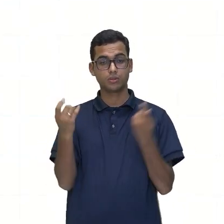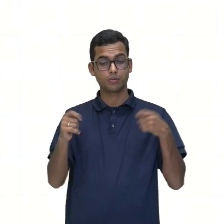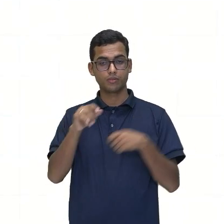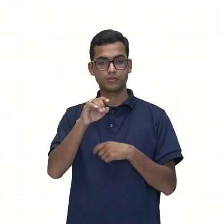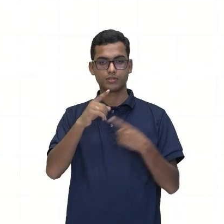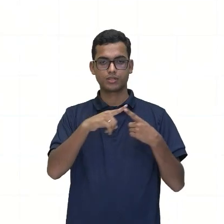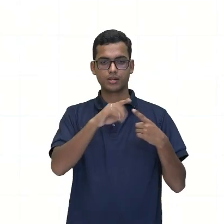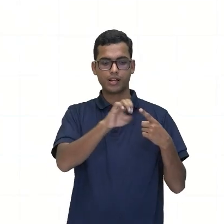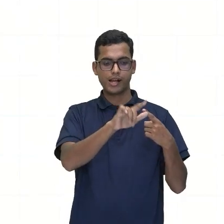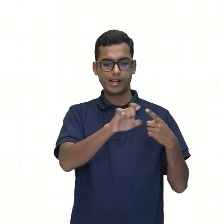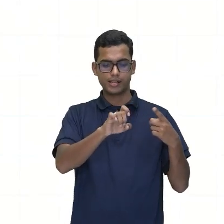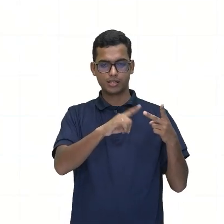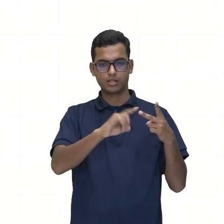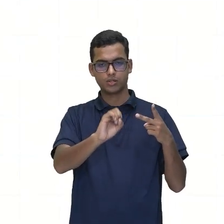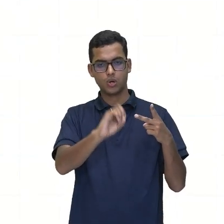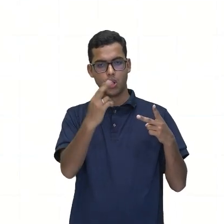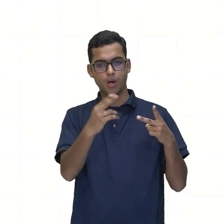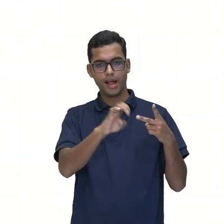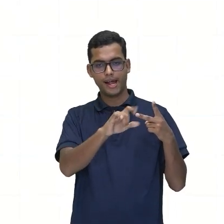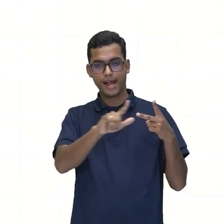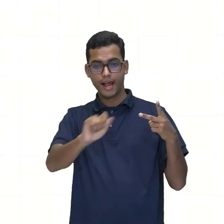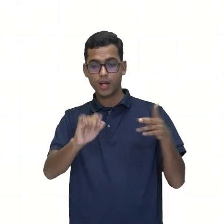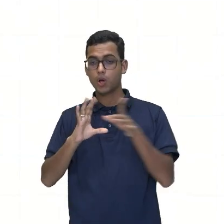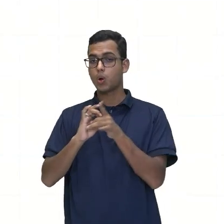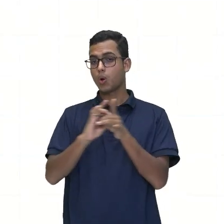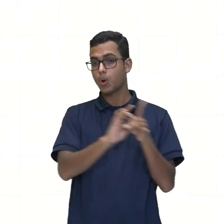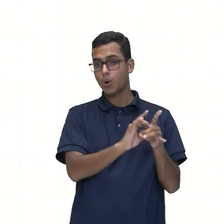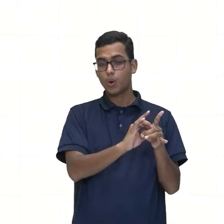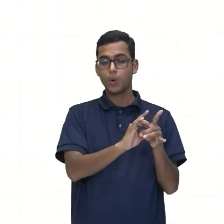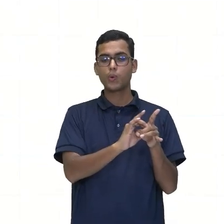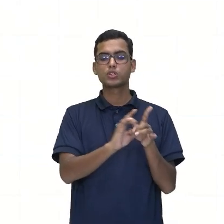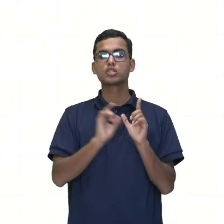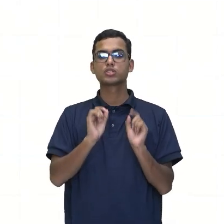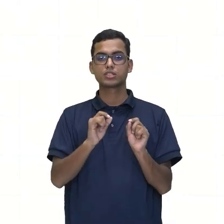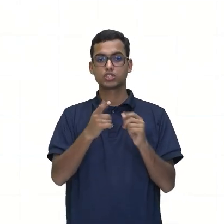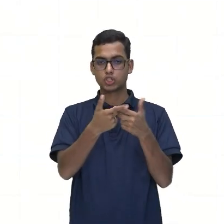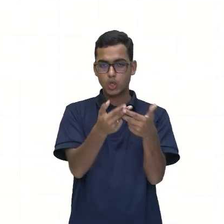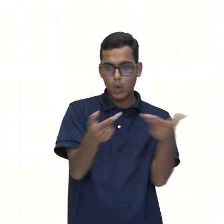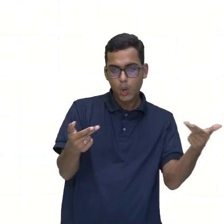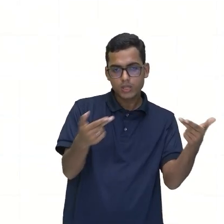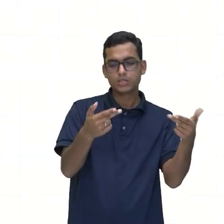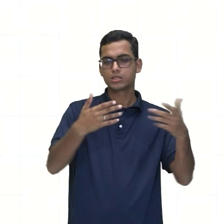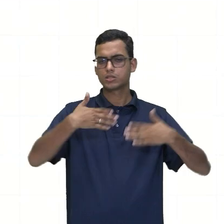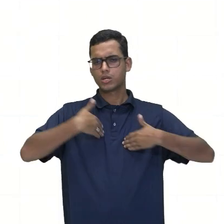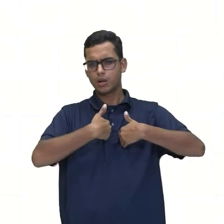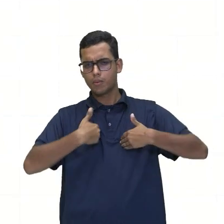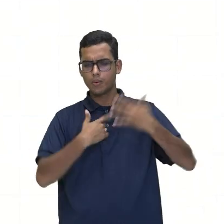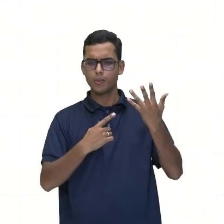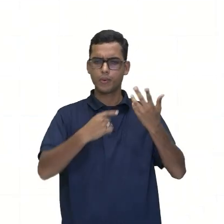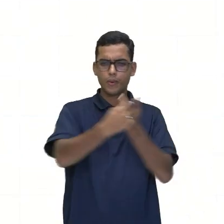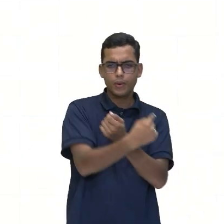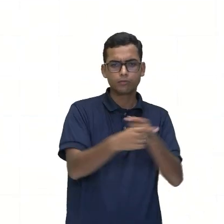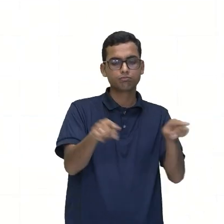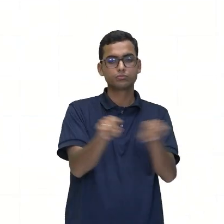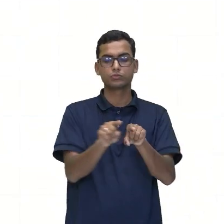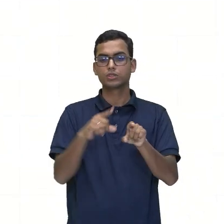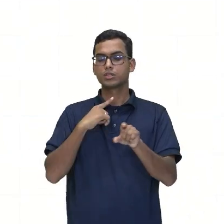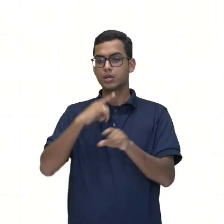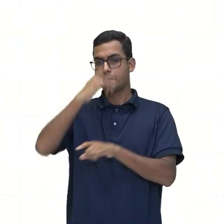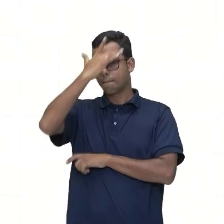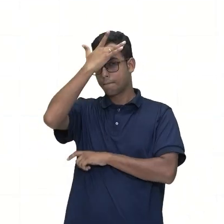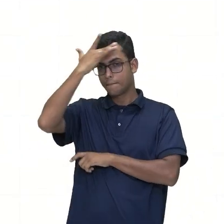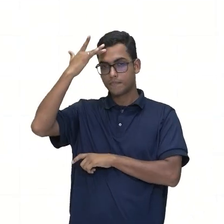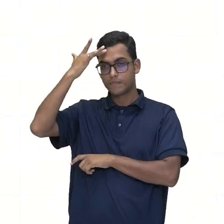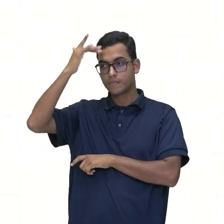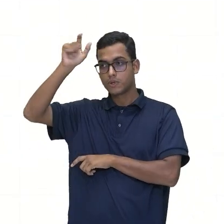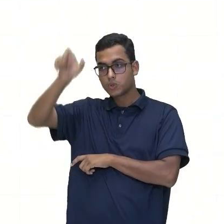ele significa ele ou ela, mas a gente não usa para pessoas, tá bom? Usamos para o que não é pessoa no